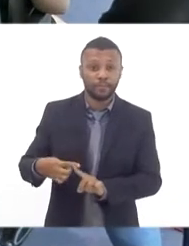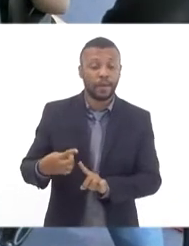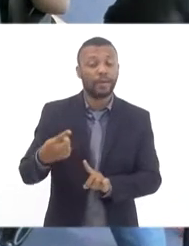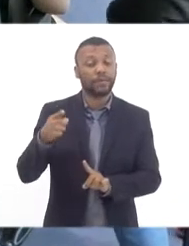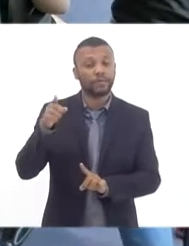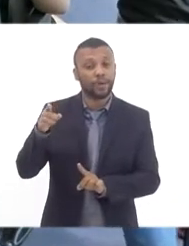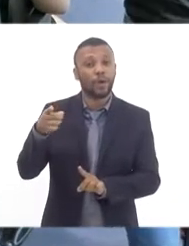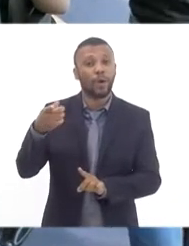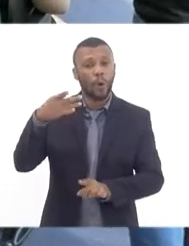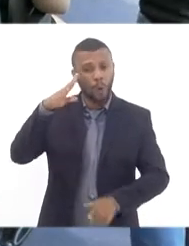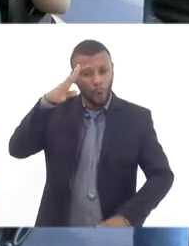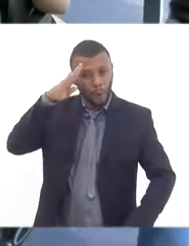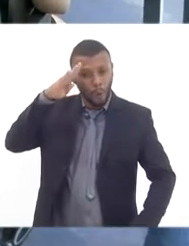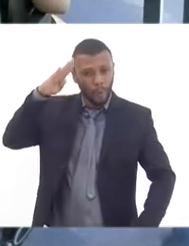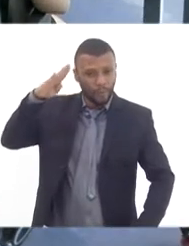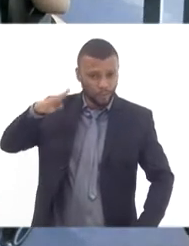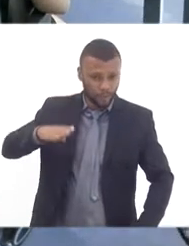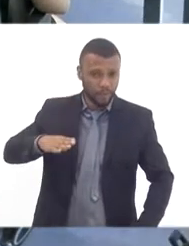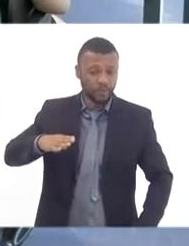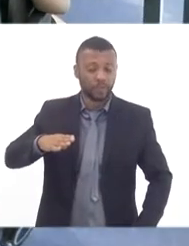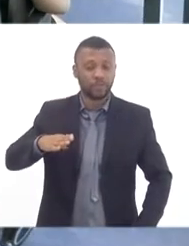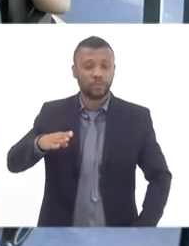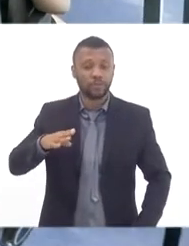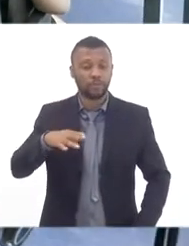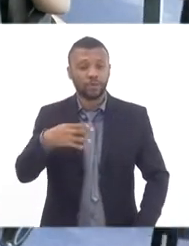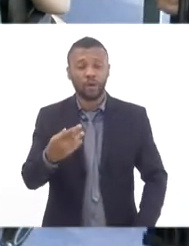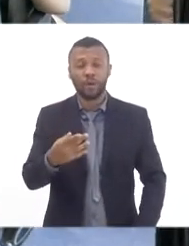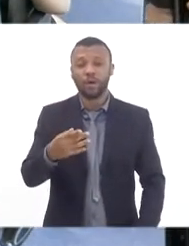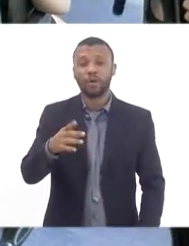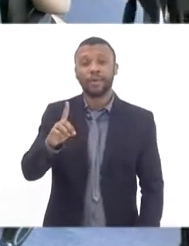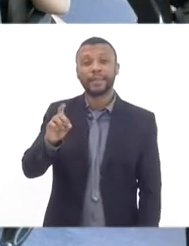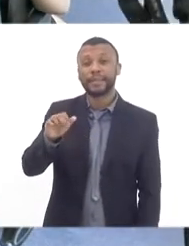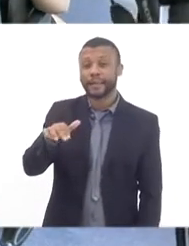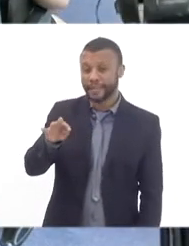CEPAM, tenente-coronel Roberto Cristiano Dantas,